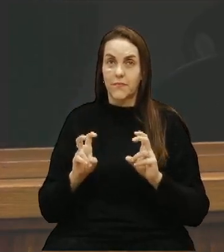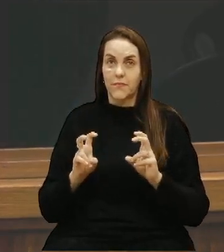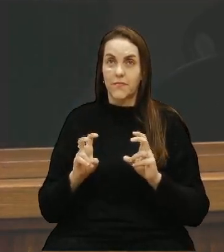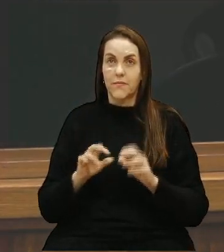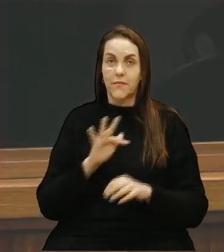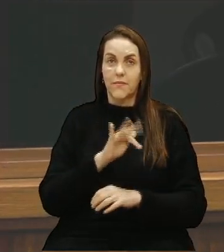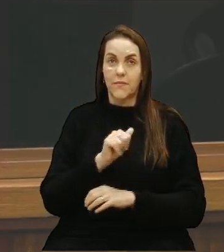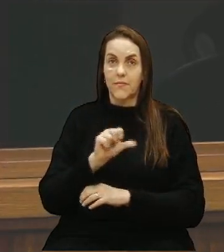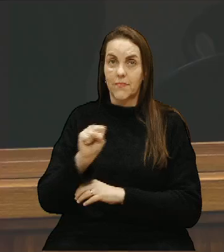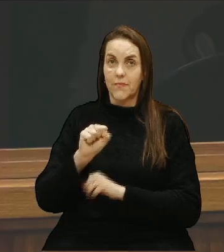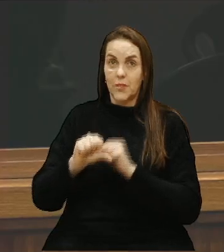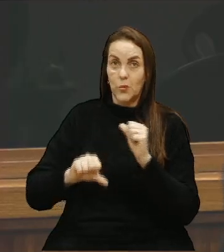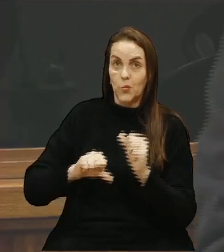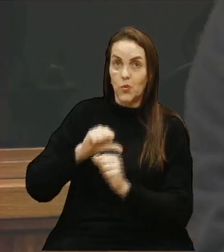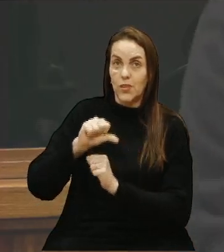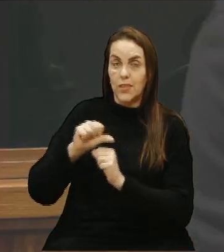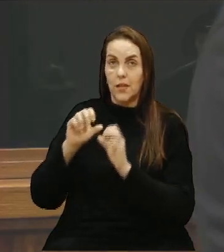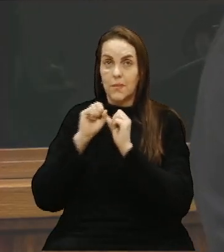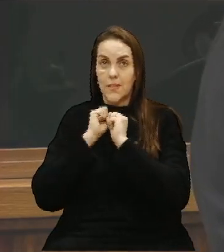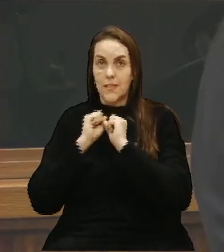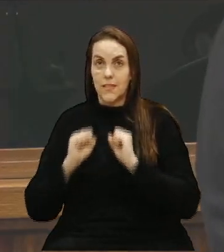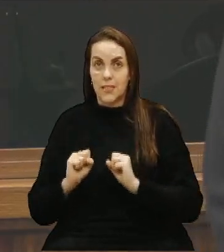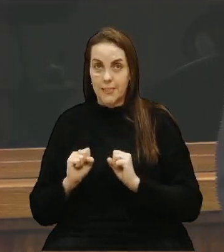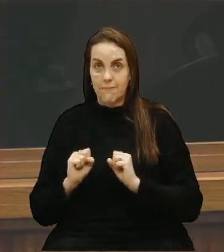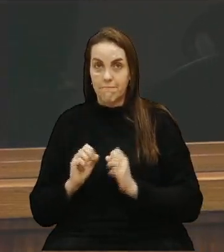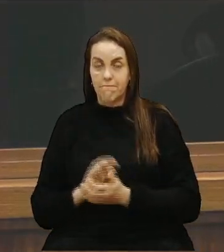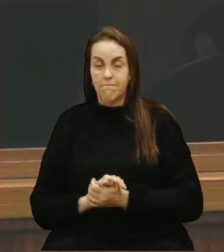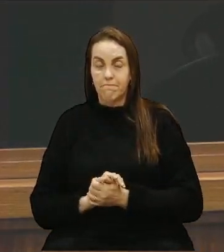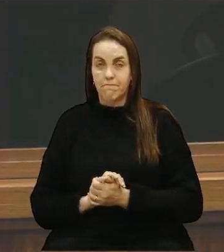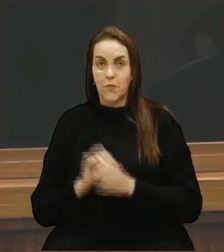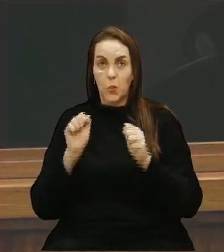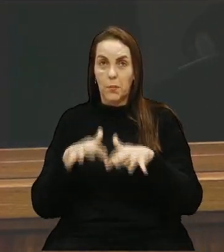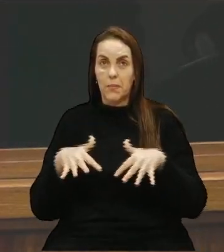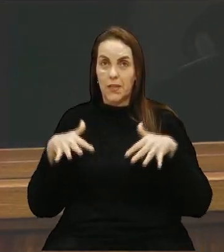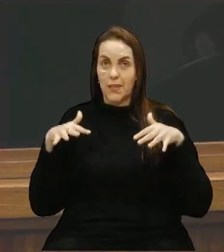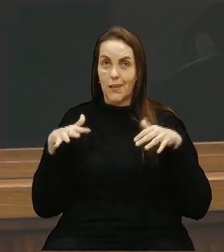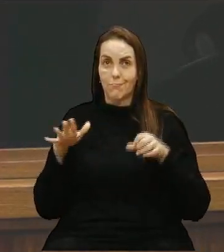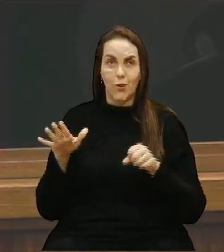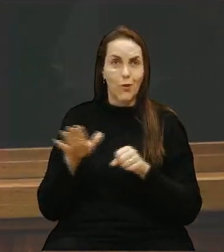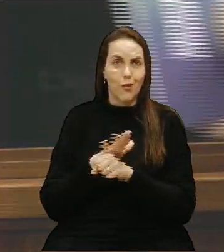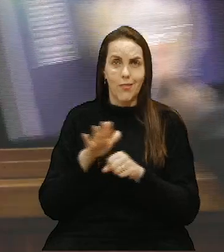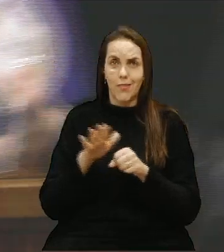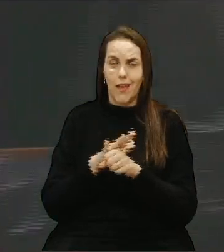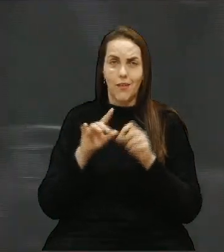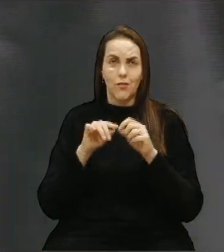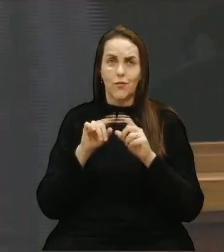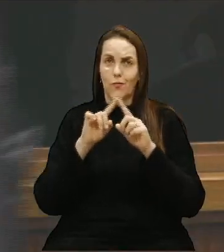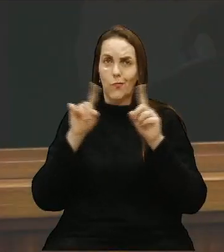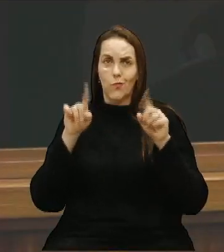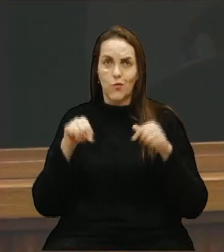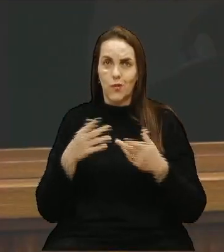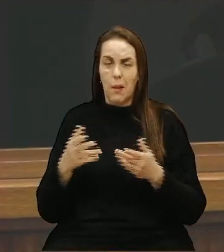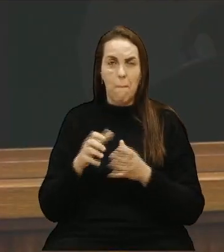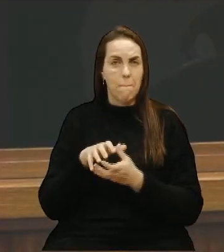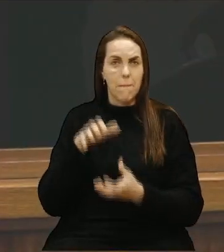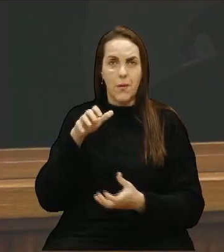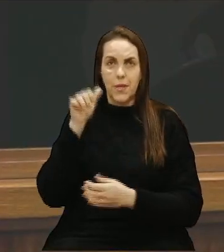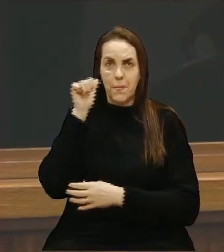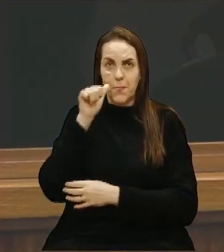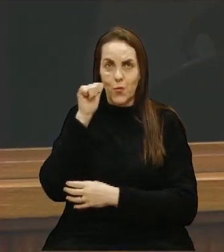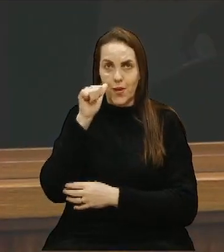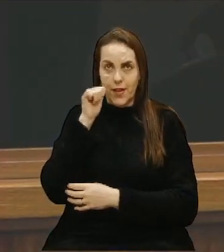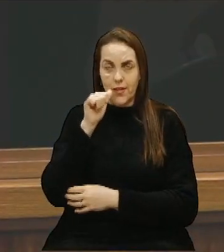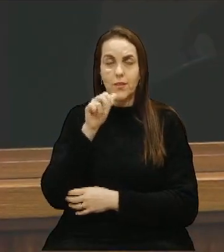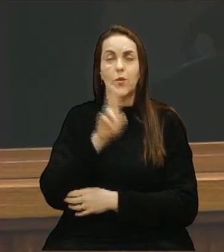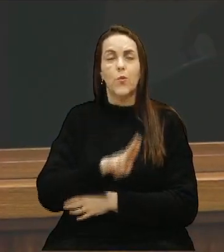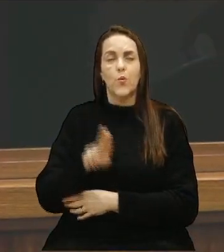uma secretaria. E aí, o plenário estava cheio de trabalhadores, trabalhadoras, né, a maioria mulheres, também usuários